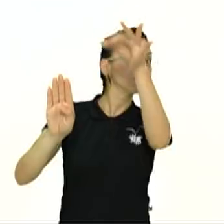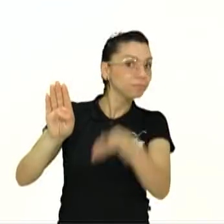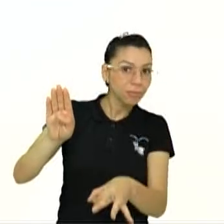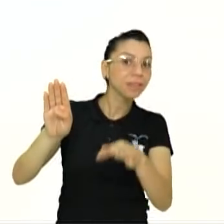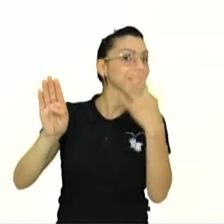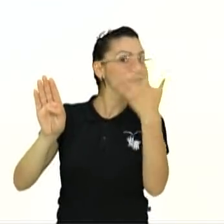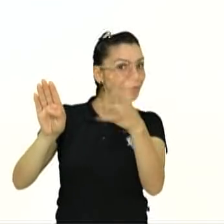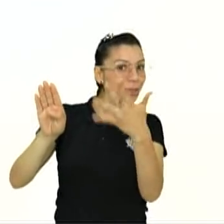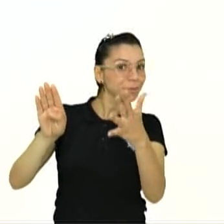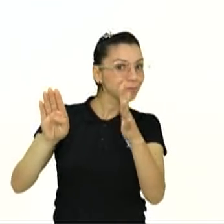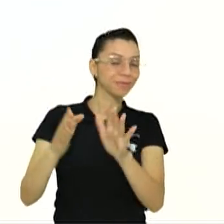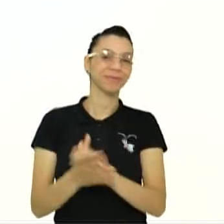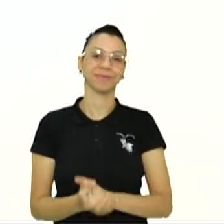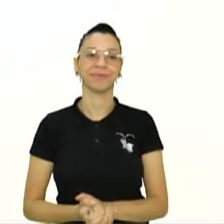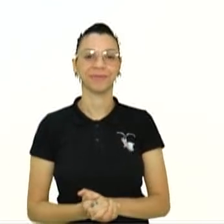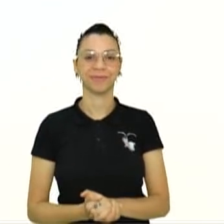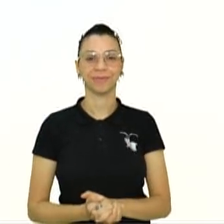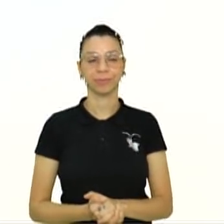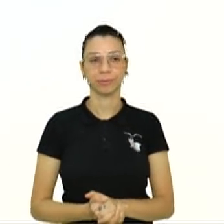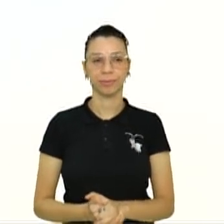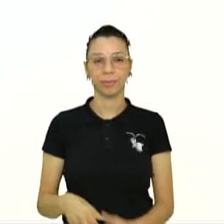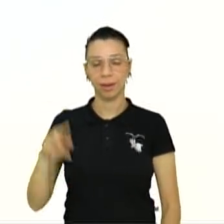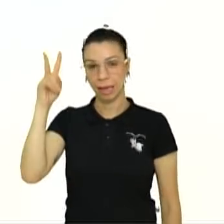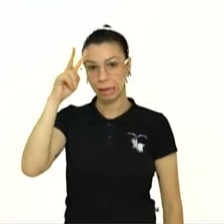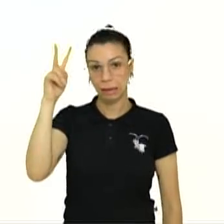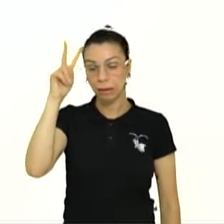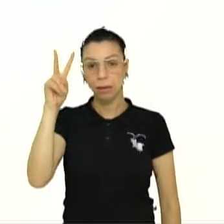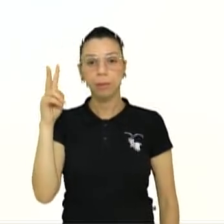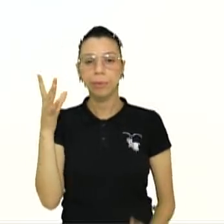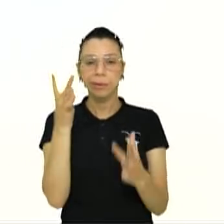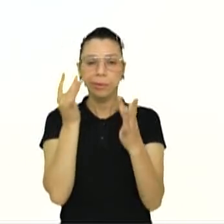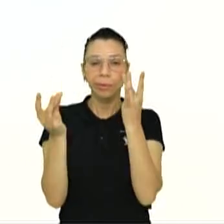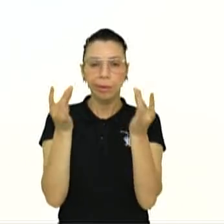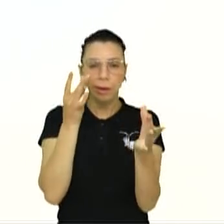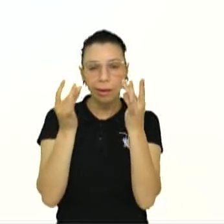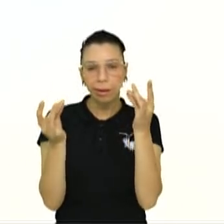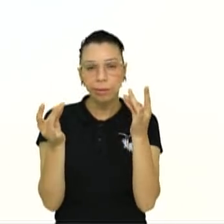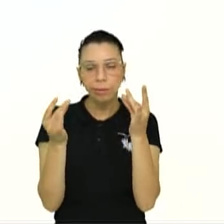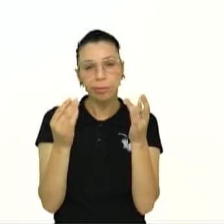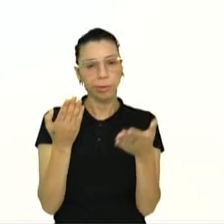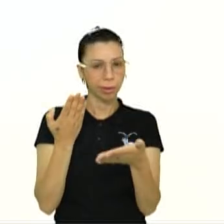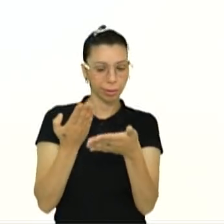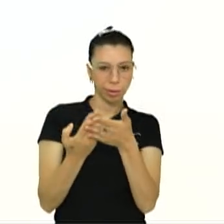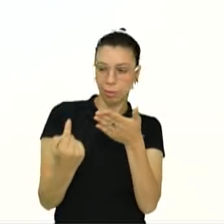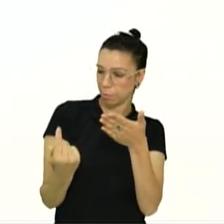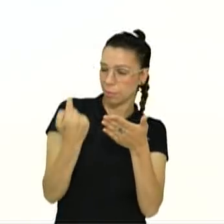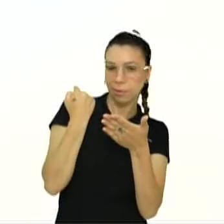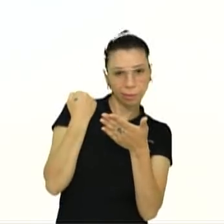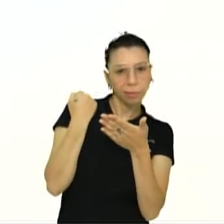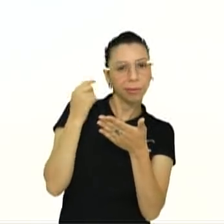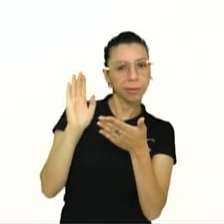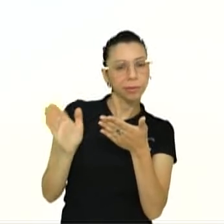Muito bem. Lembram do teatro que a gente trabalhou na aula